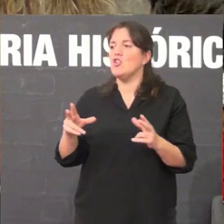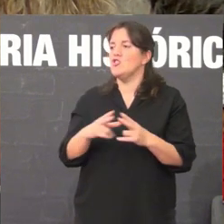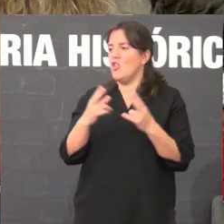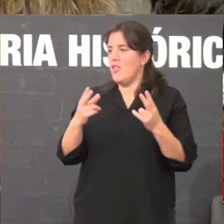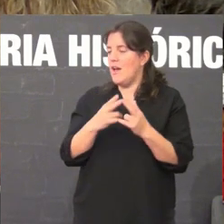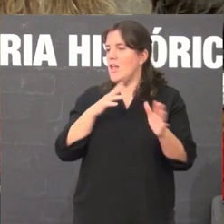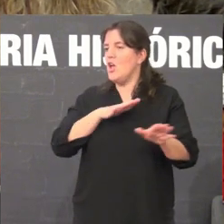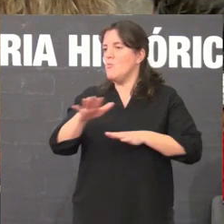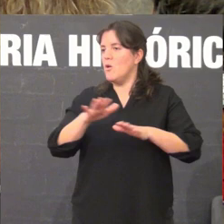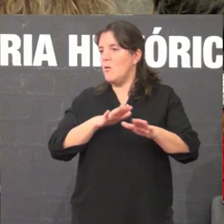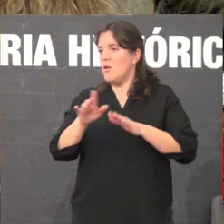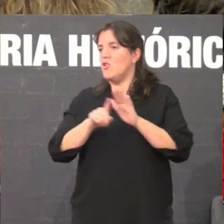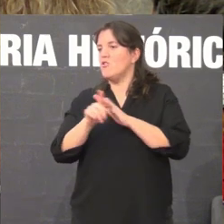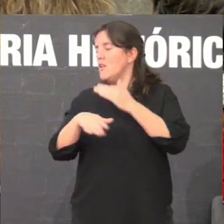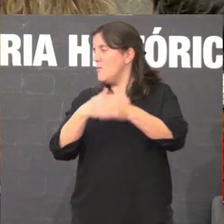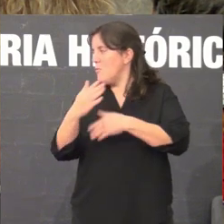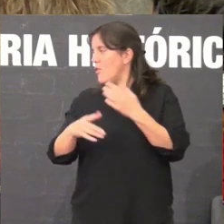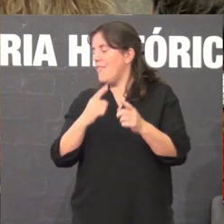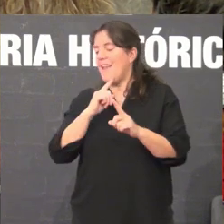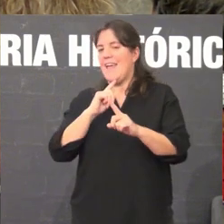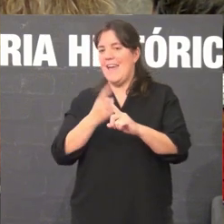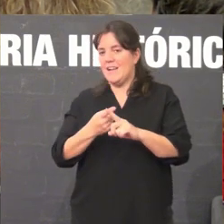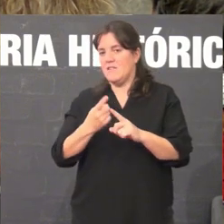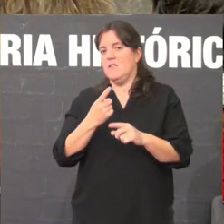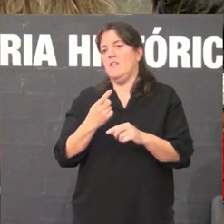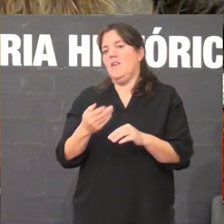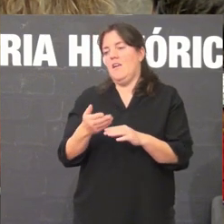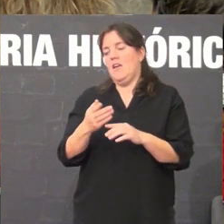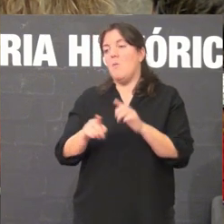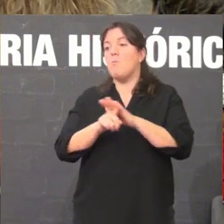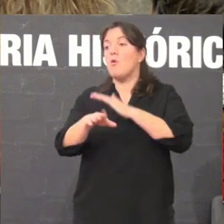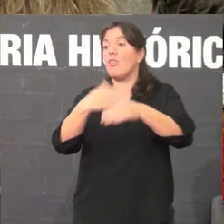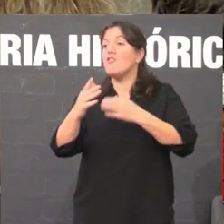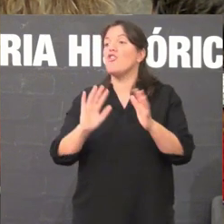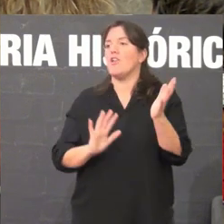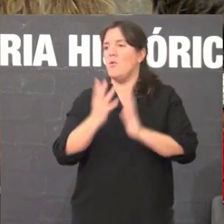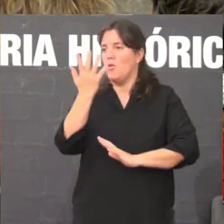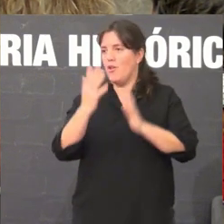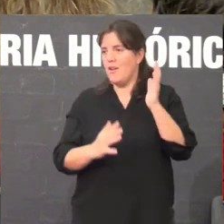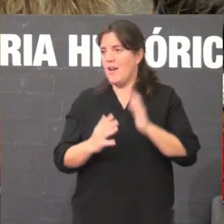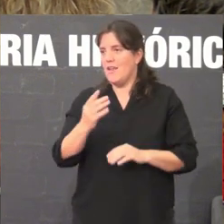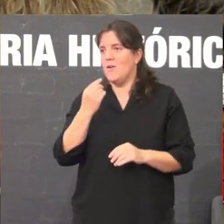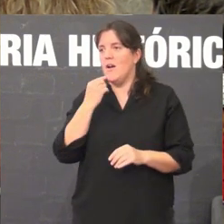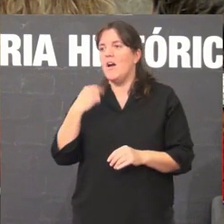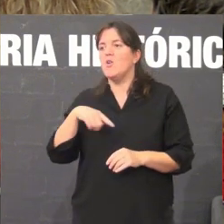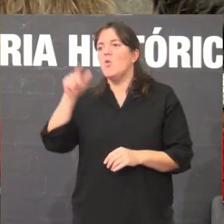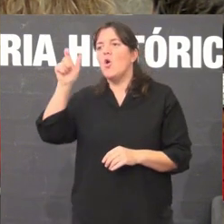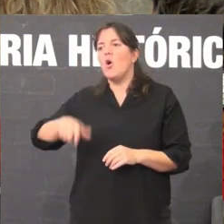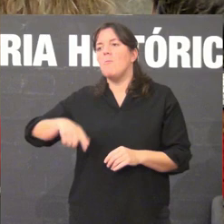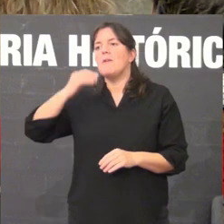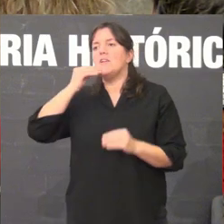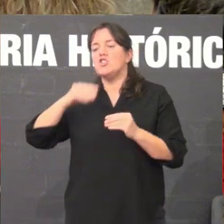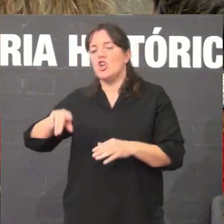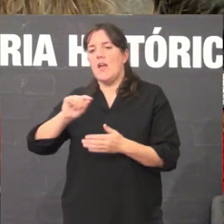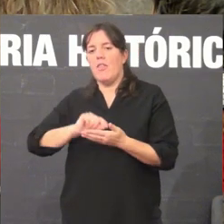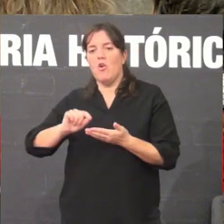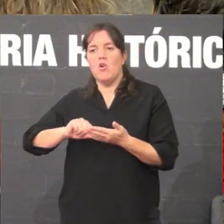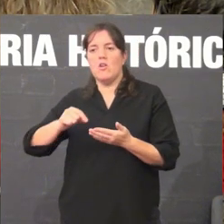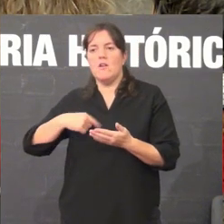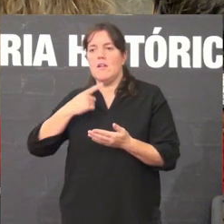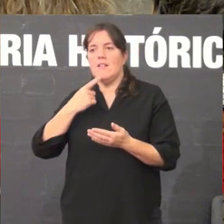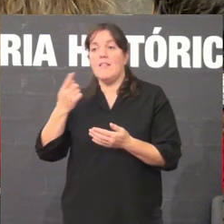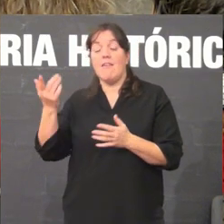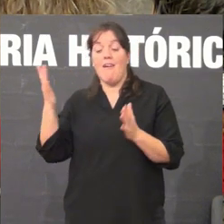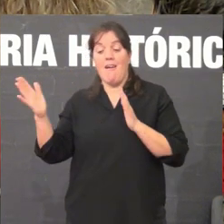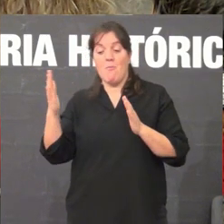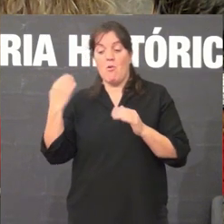sociais deste processo revolucionário. O historiador Hayden White diz que é possível olhar para o mesmo período ou